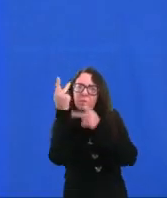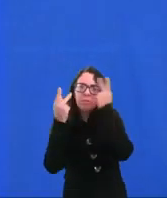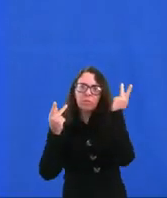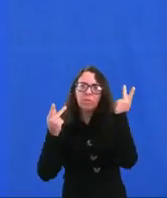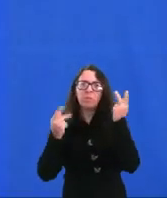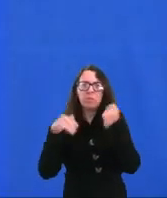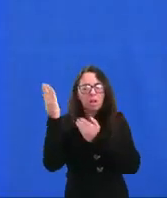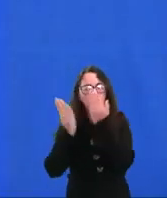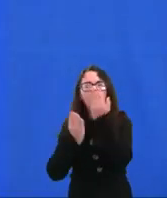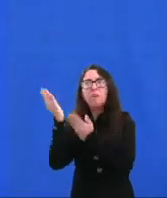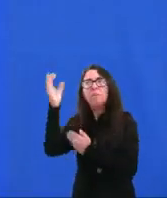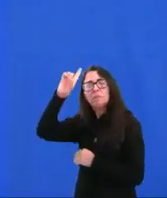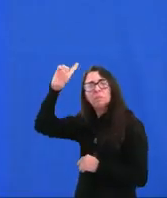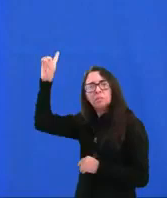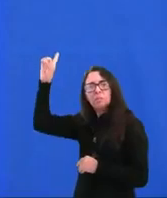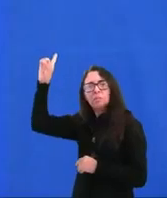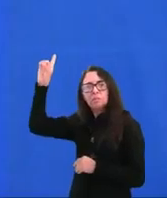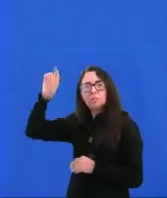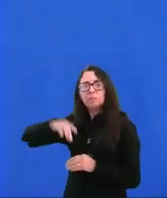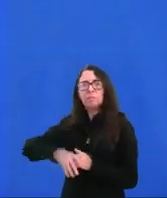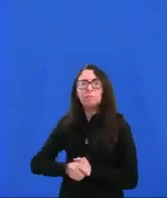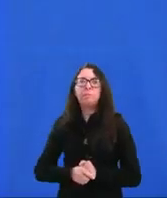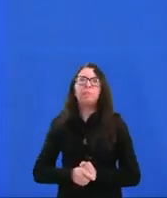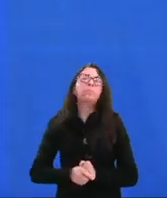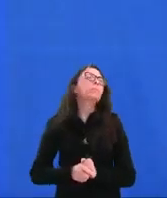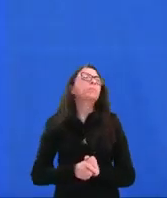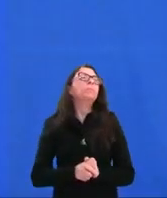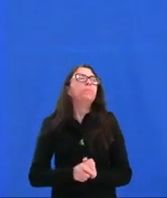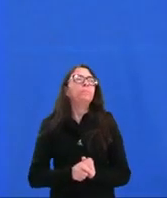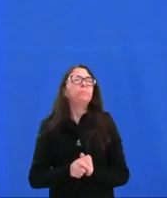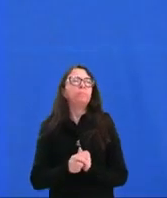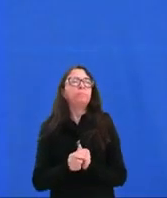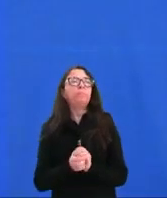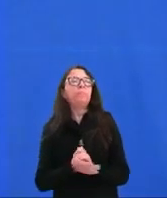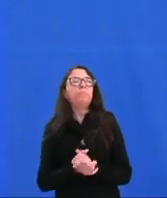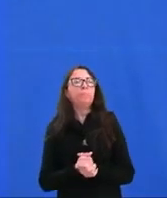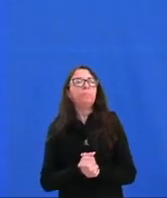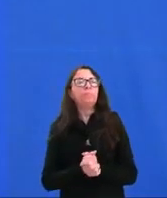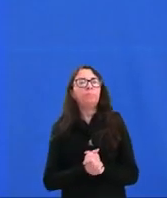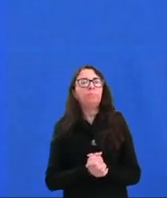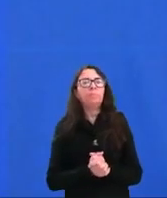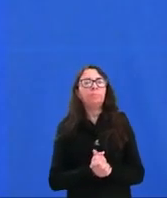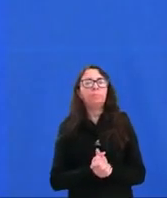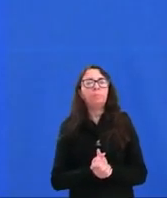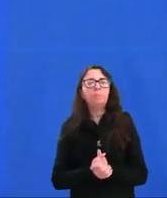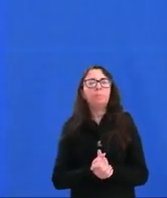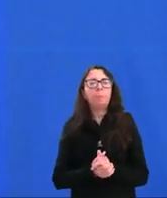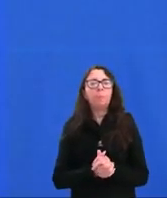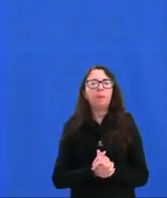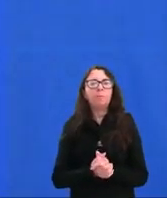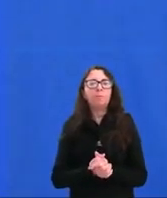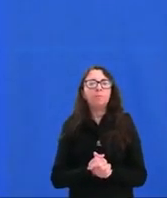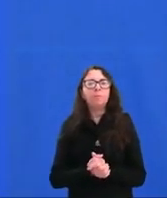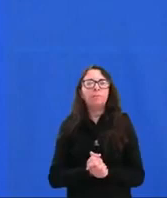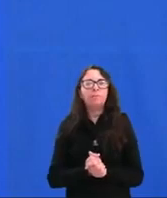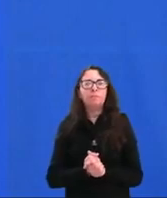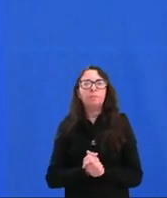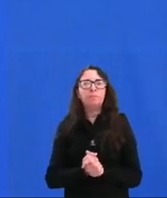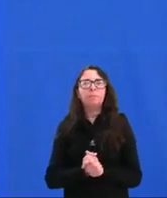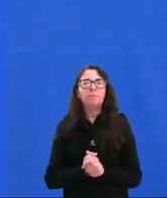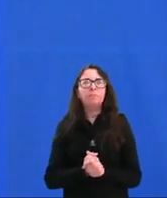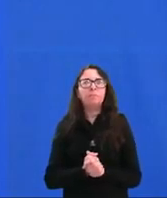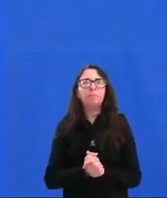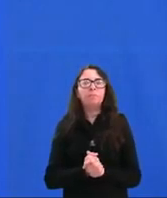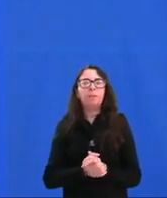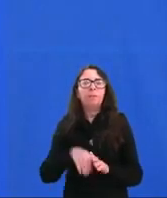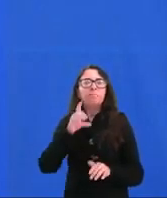e 23. Vamos ler aqui. Efésios 1, 22 e 23. Verso 22, e pôs todas as